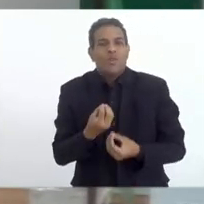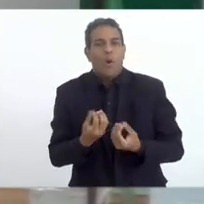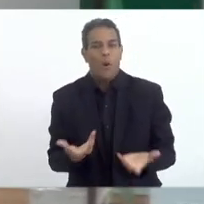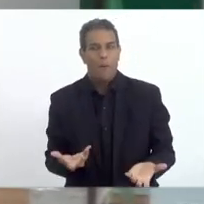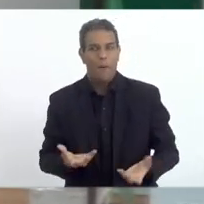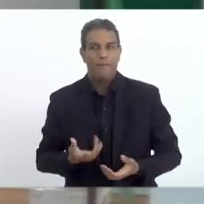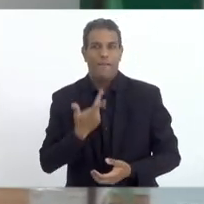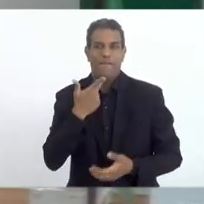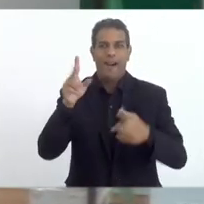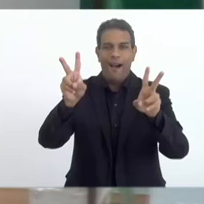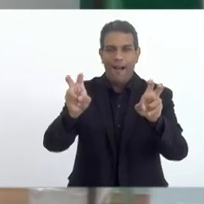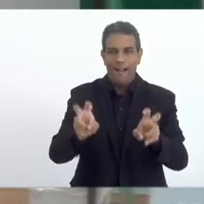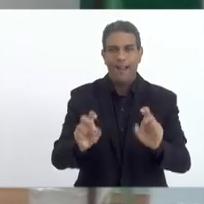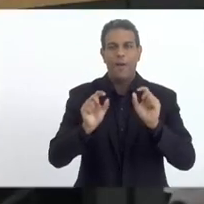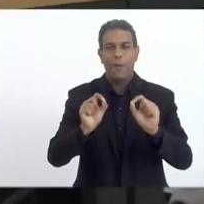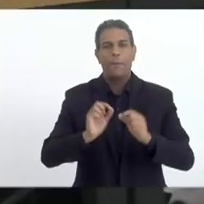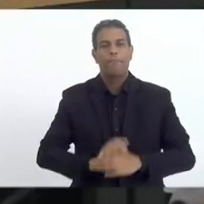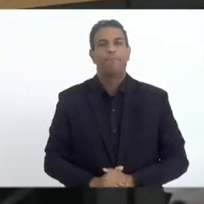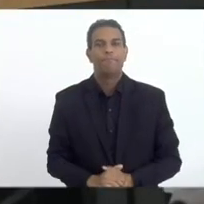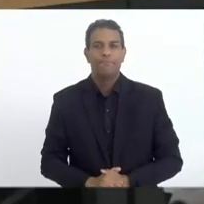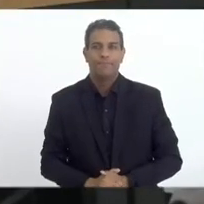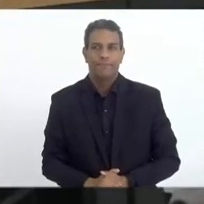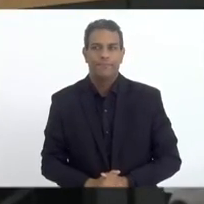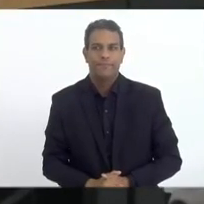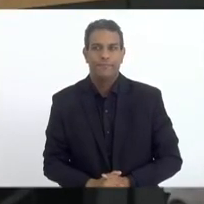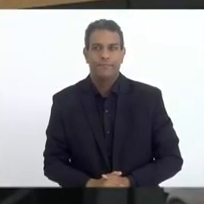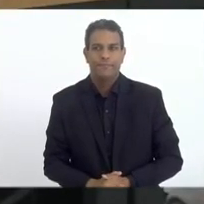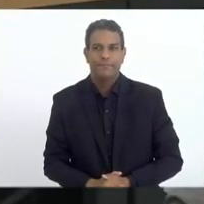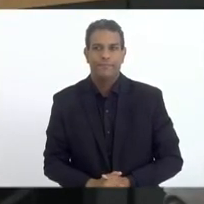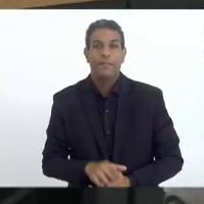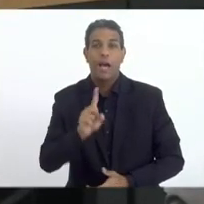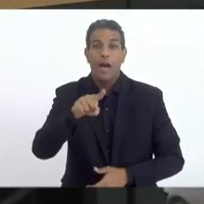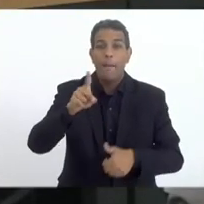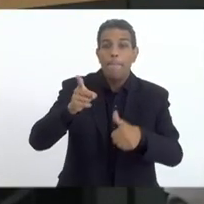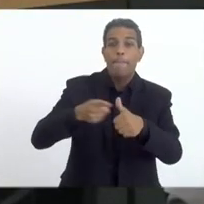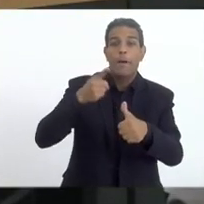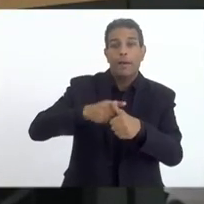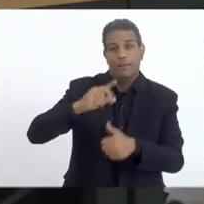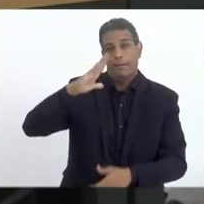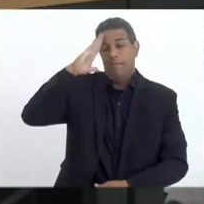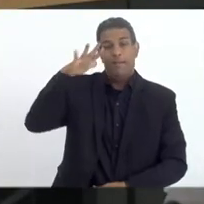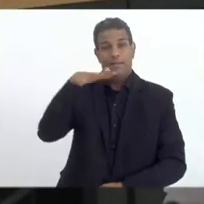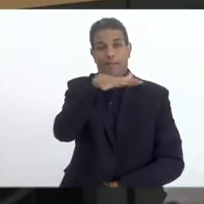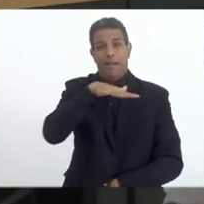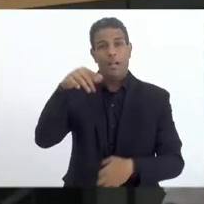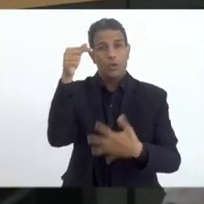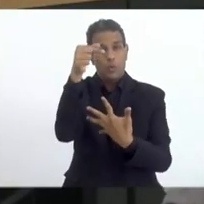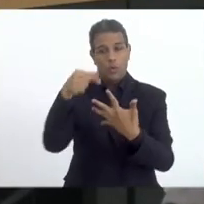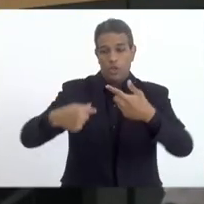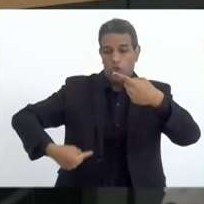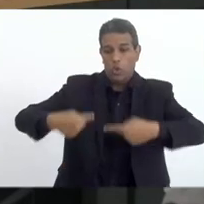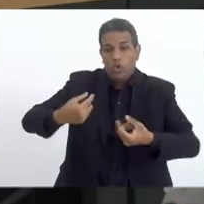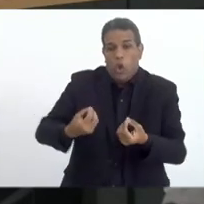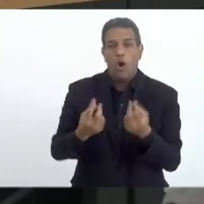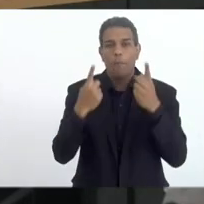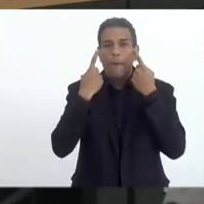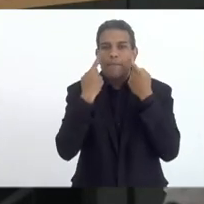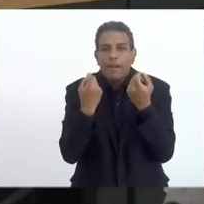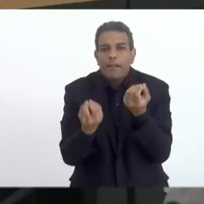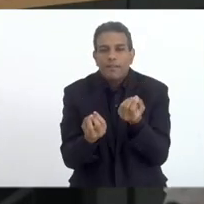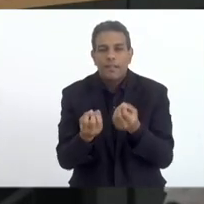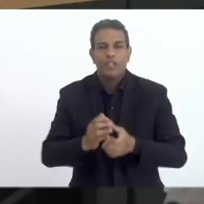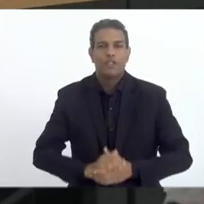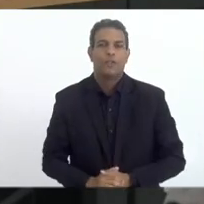Mas todo, mais simples, tem dezenas de emendas. Bom, então, esse é o primeiro princípio que eu queria chamar a atenção.